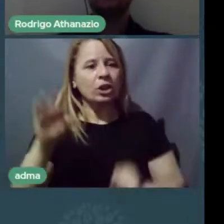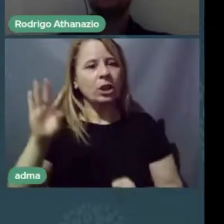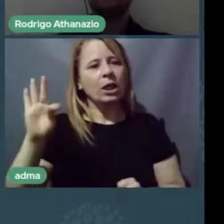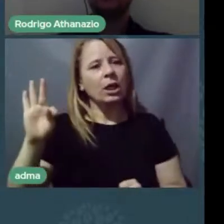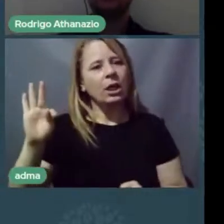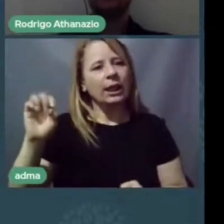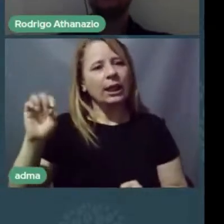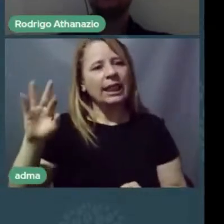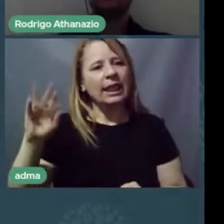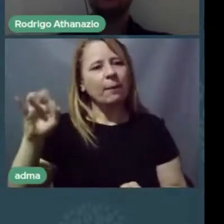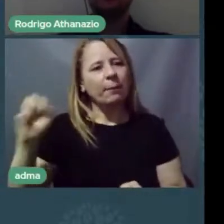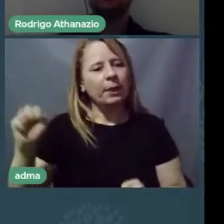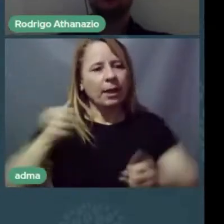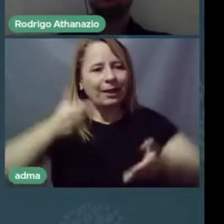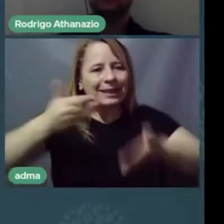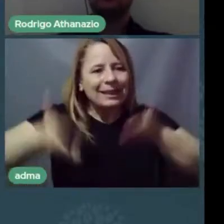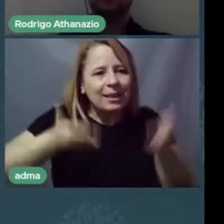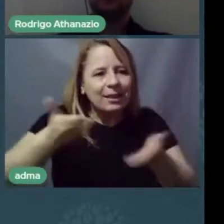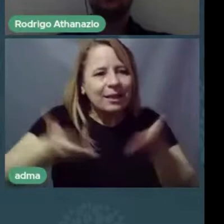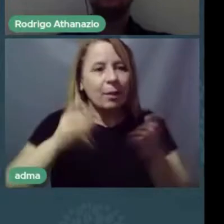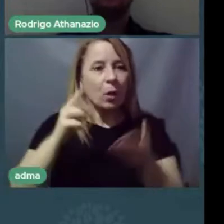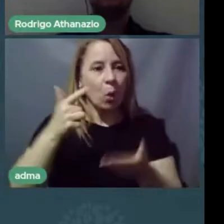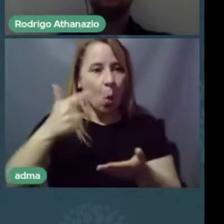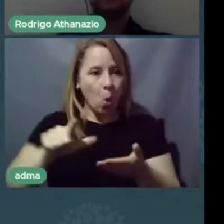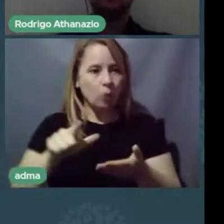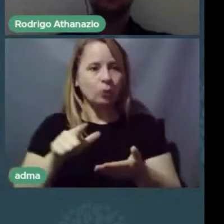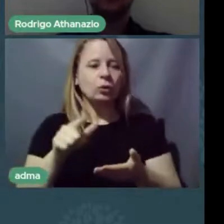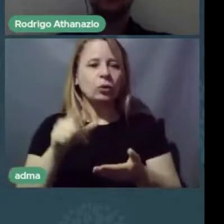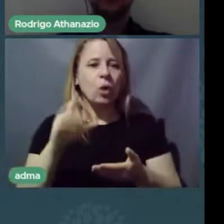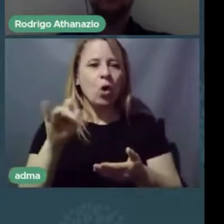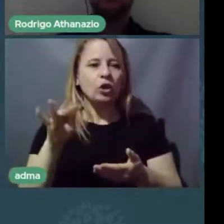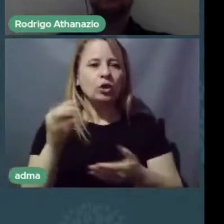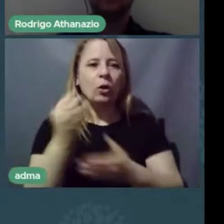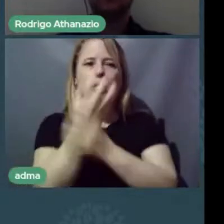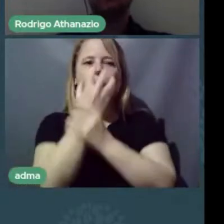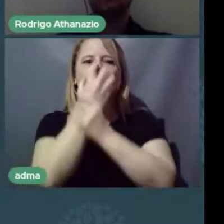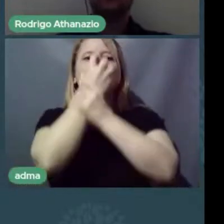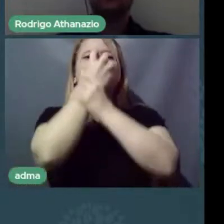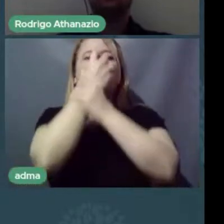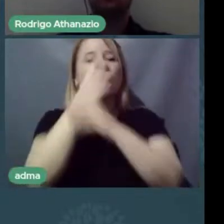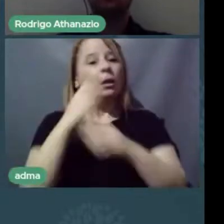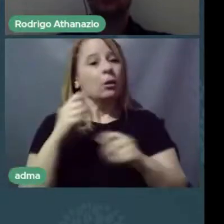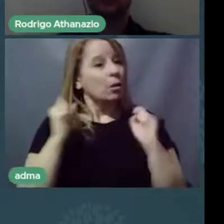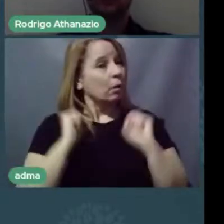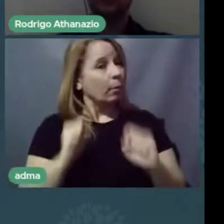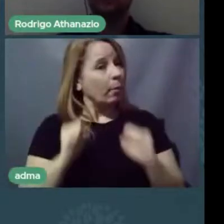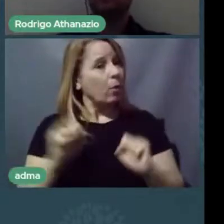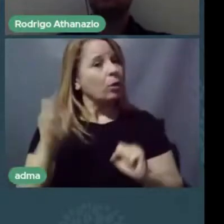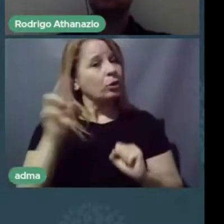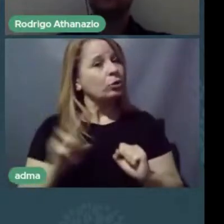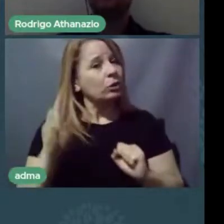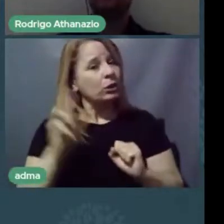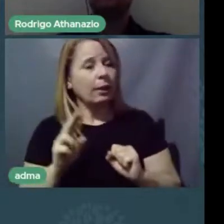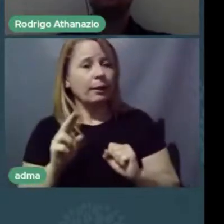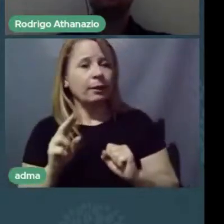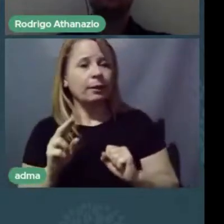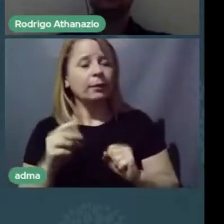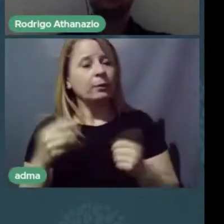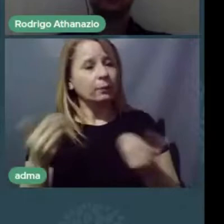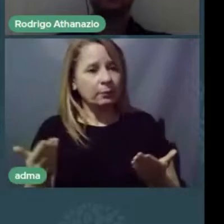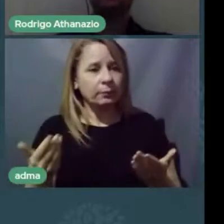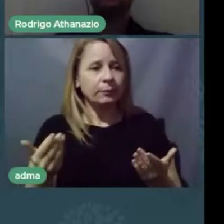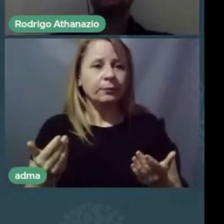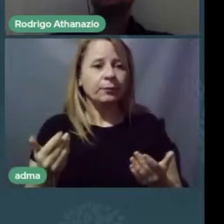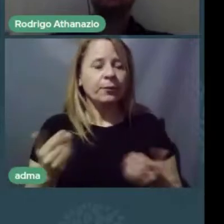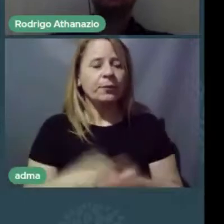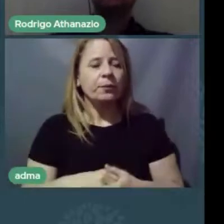mais eficaz e segura, que é o corticóide inalatório, não tem por que eu abrir mão e usar o corticóide oral para esse paciente no dia